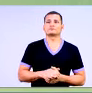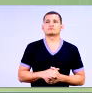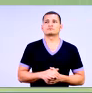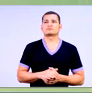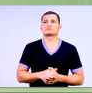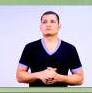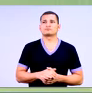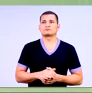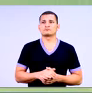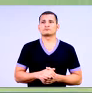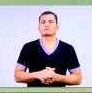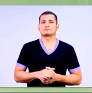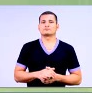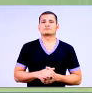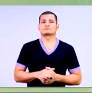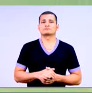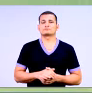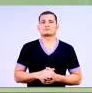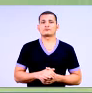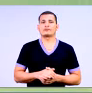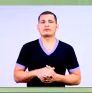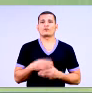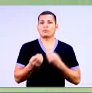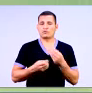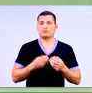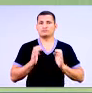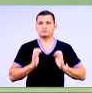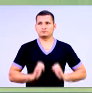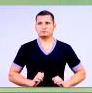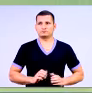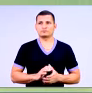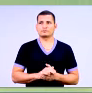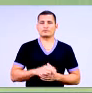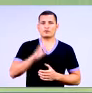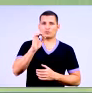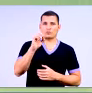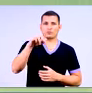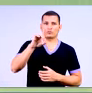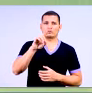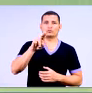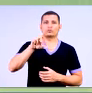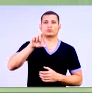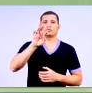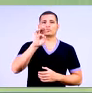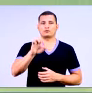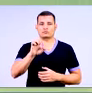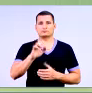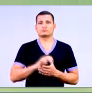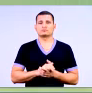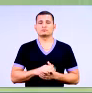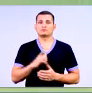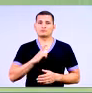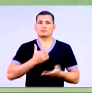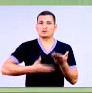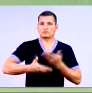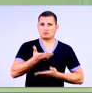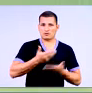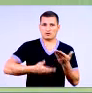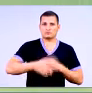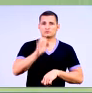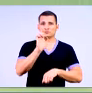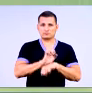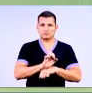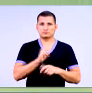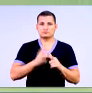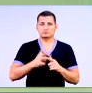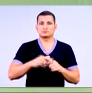nossa conduta ética. Inclusive, quando essa conduta está relacionada com o Estado, porque o Estado